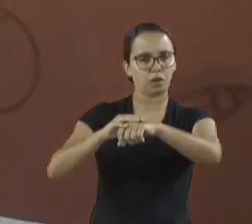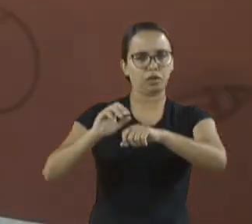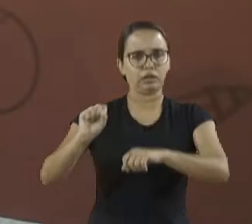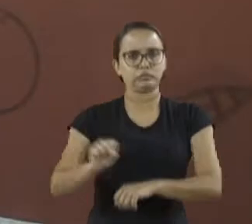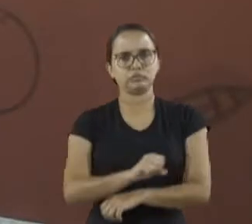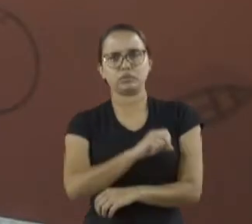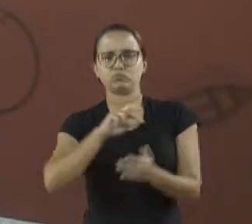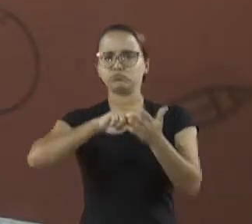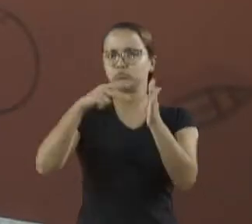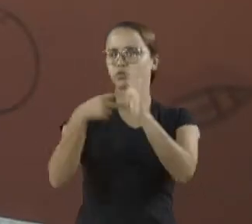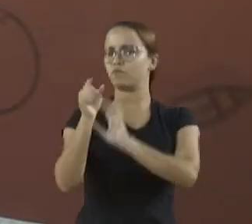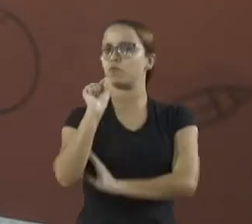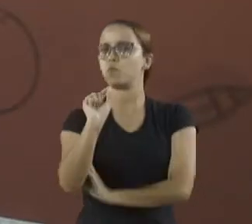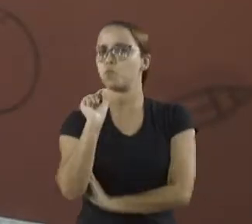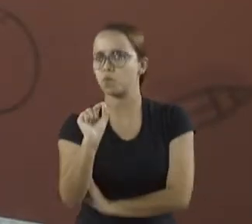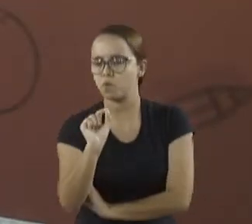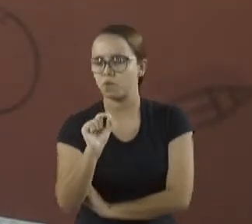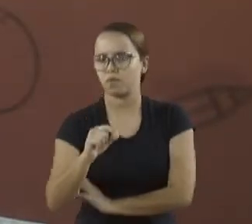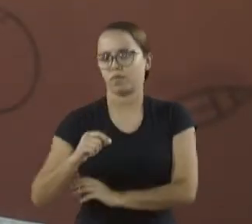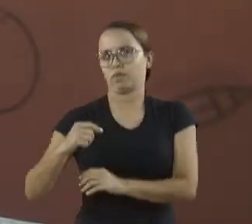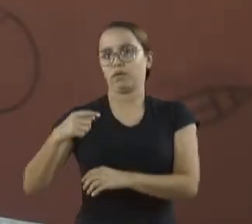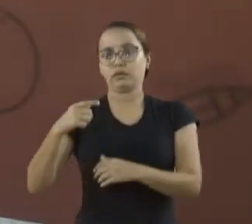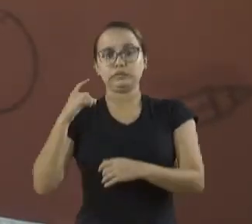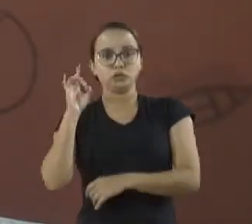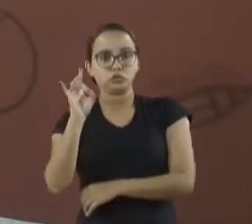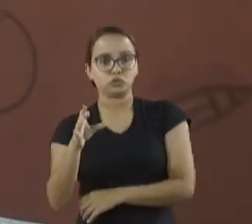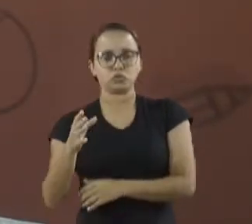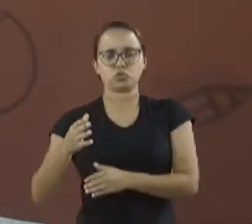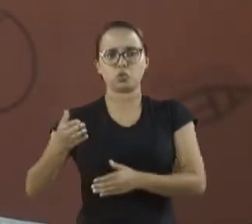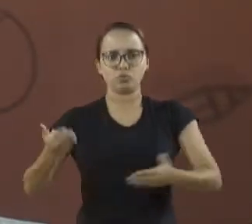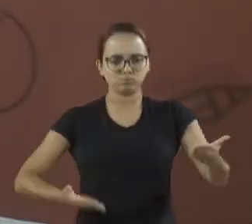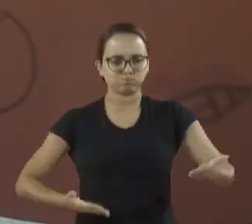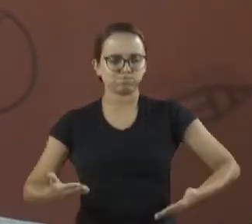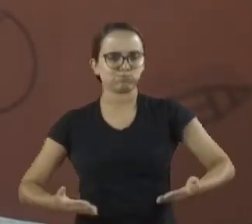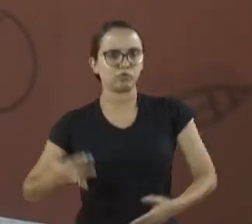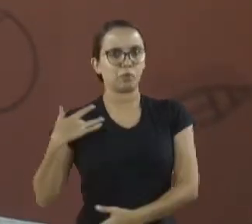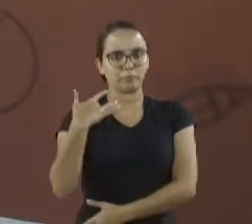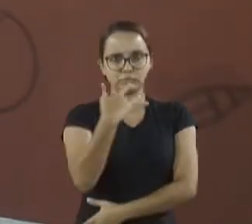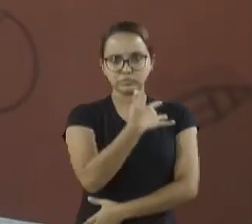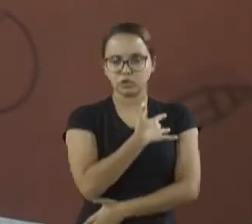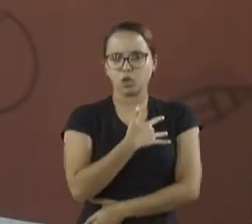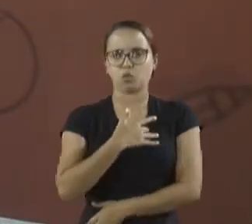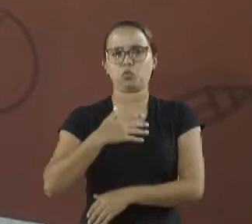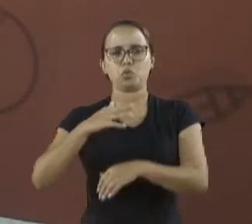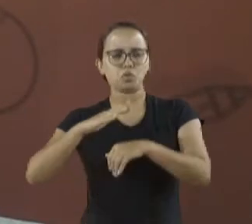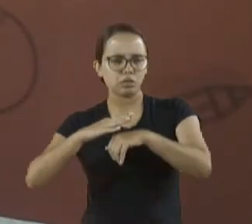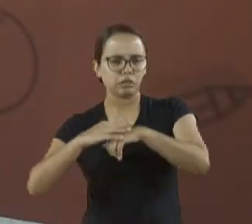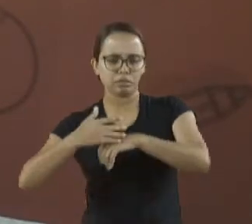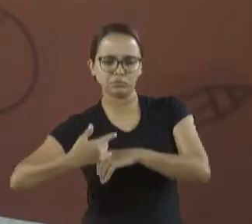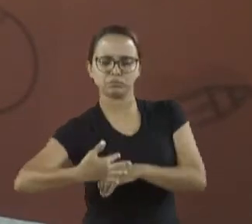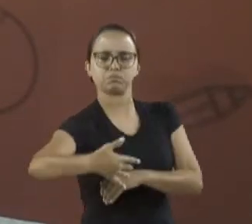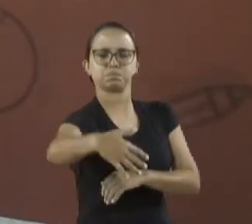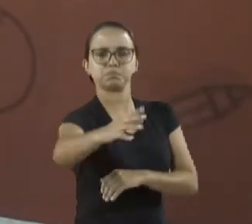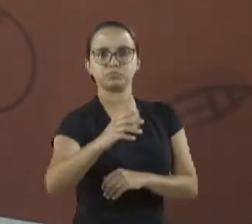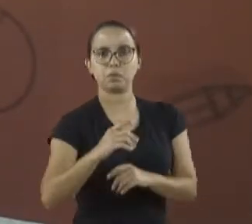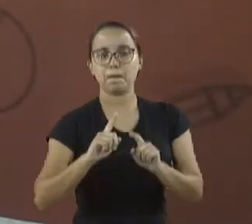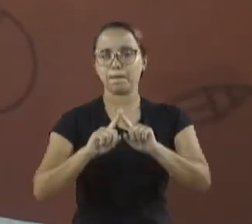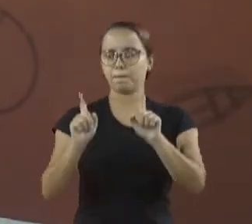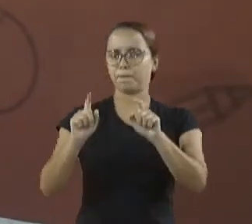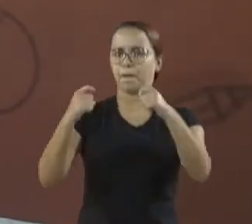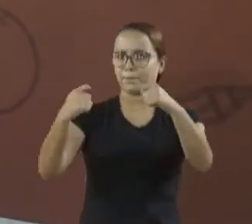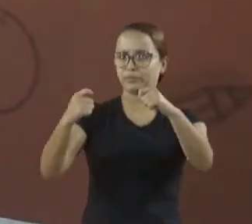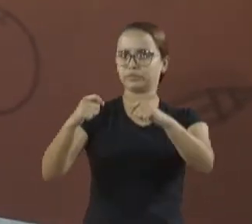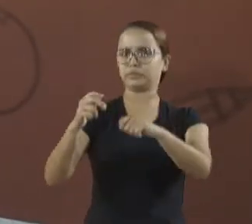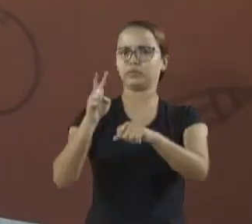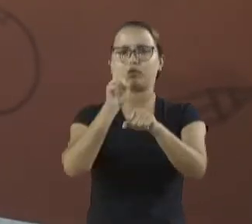tratamos a saúde a partir da doença. Nunca nos atentamos ao cuidado da saúde em si, A